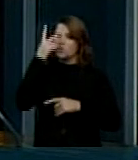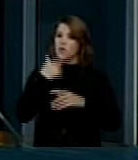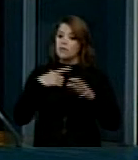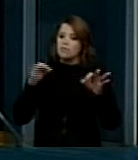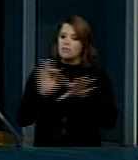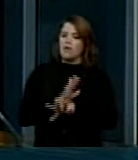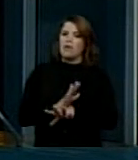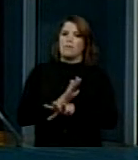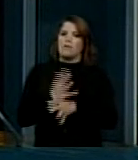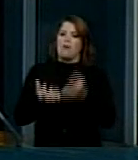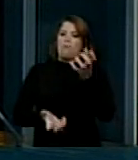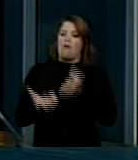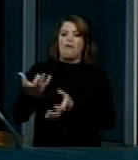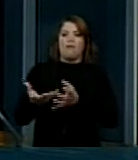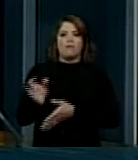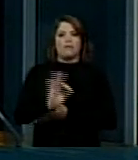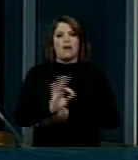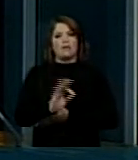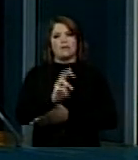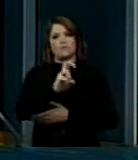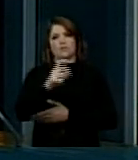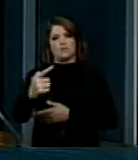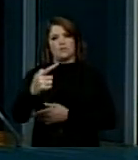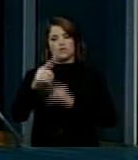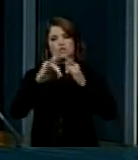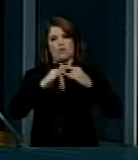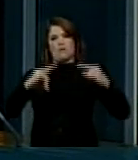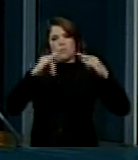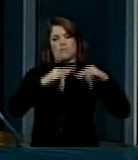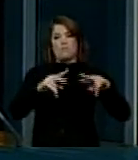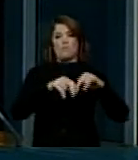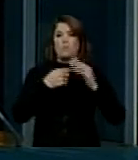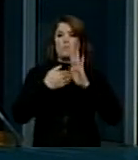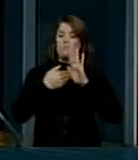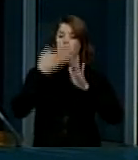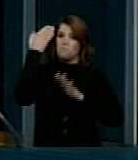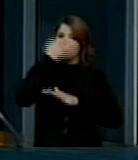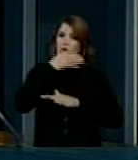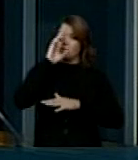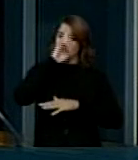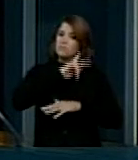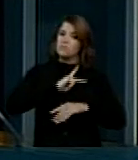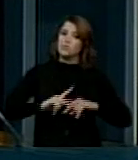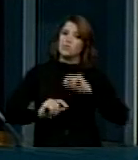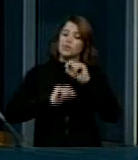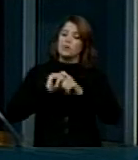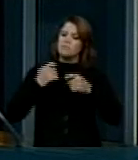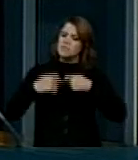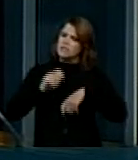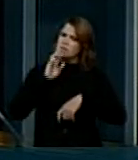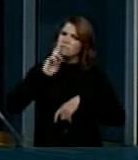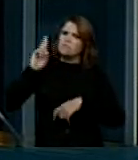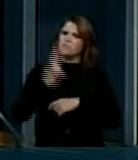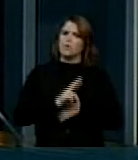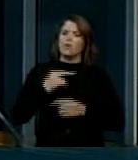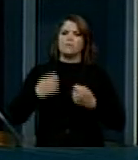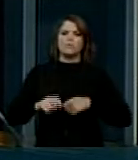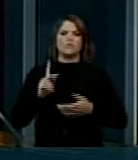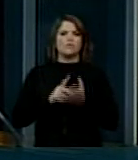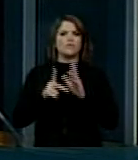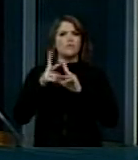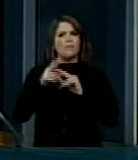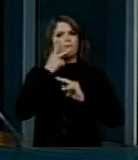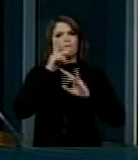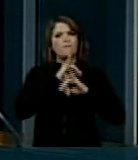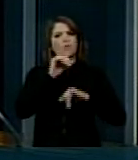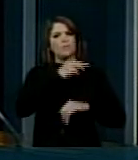consumar o incêndio nos 57 alojamentos. Isso está mostrando aqui, senhor presidente, que é preciso tomar uma atitude, e como disse